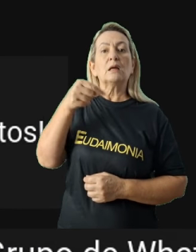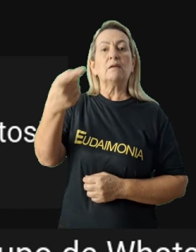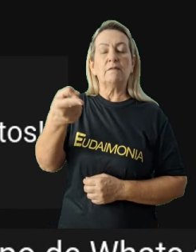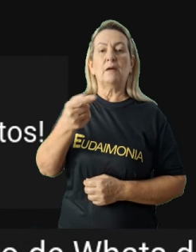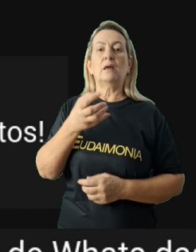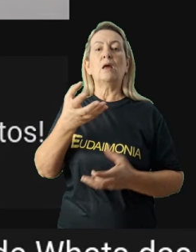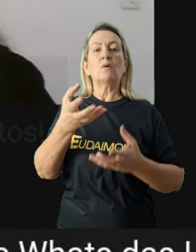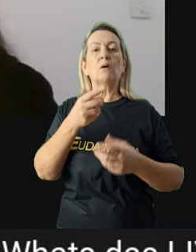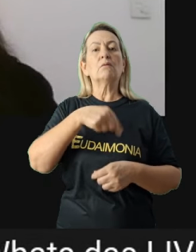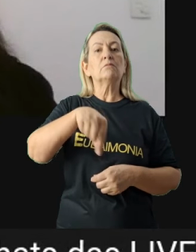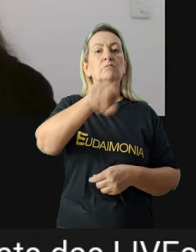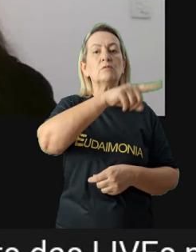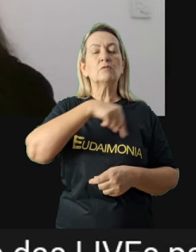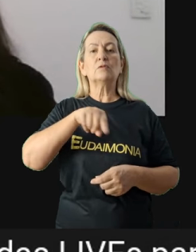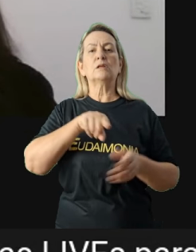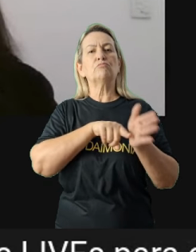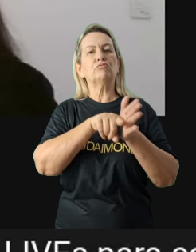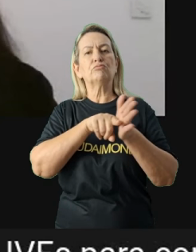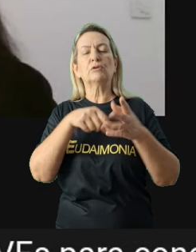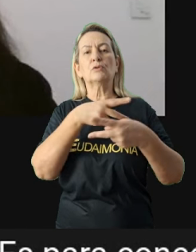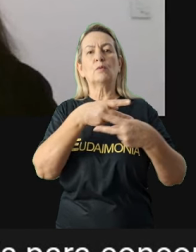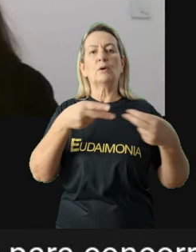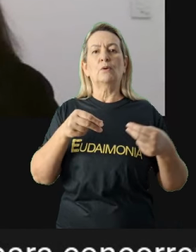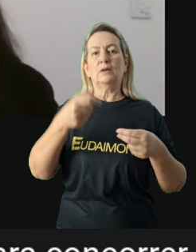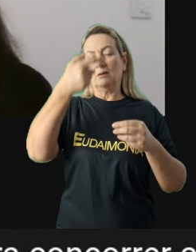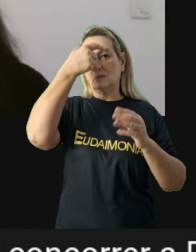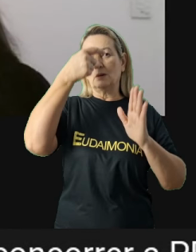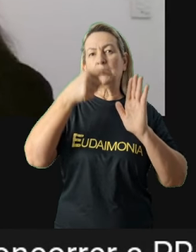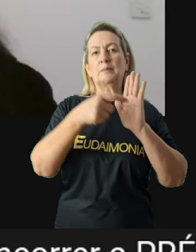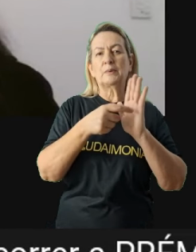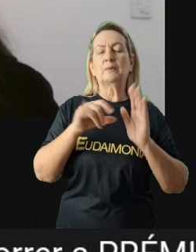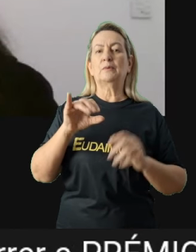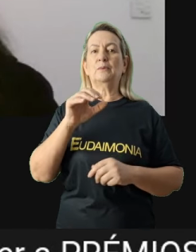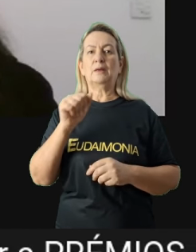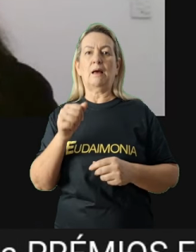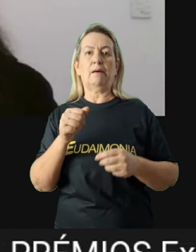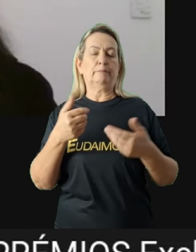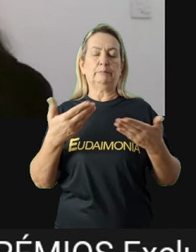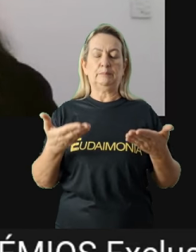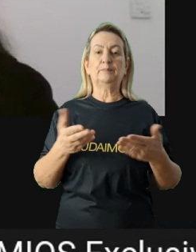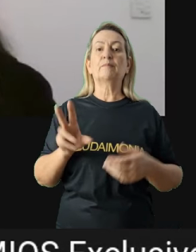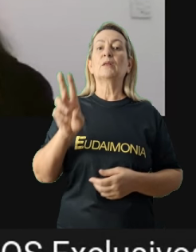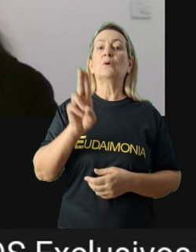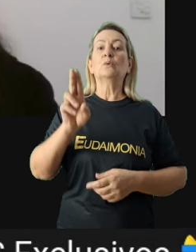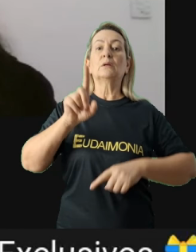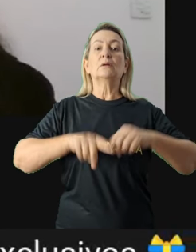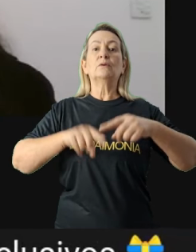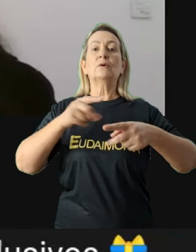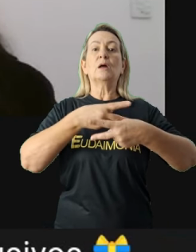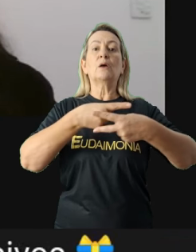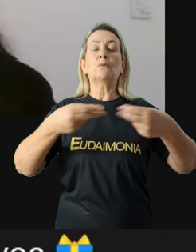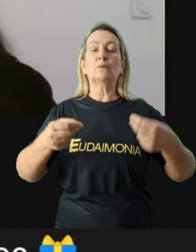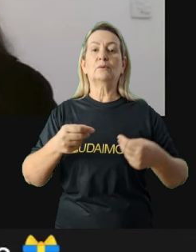presencial, né? Segunda-feira que vem eu quero que vocês façam tal coisa.